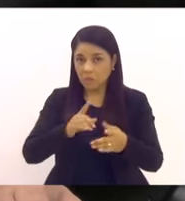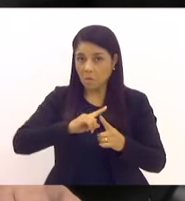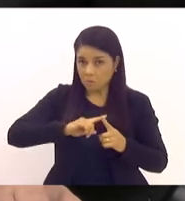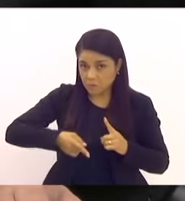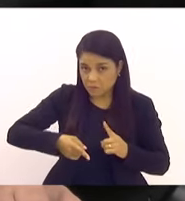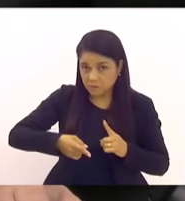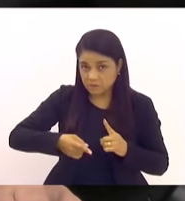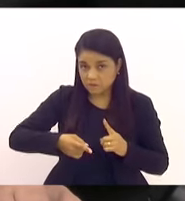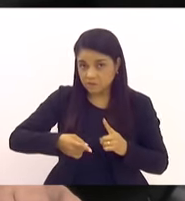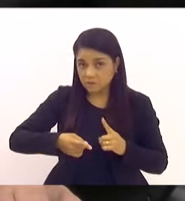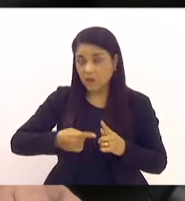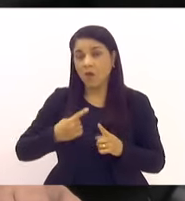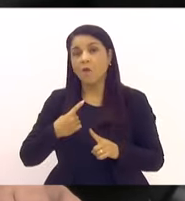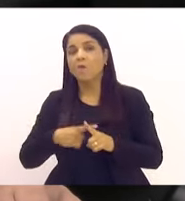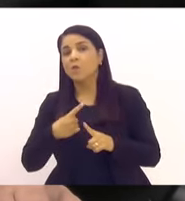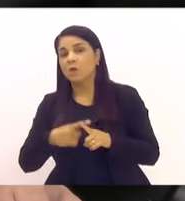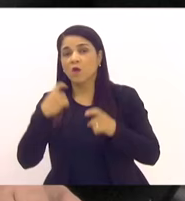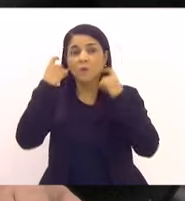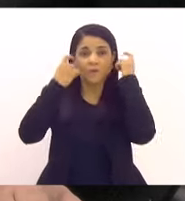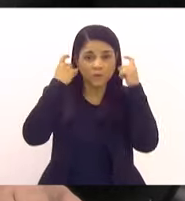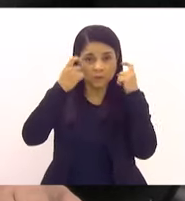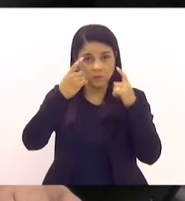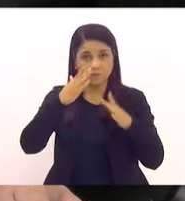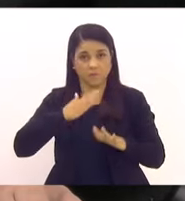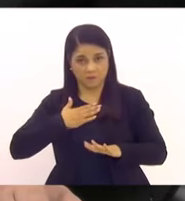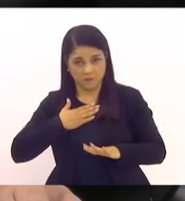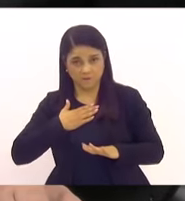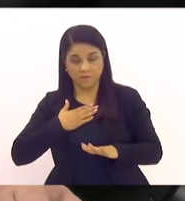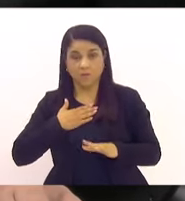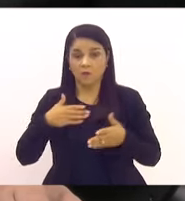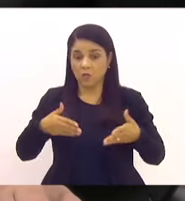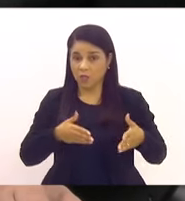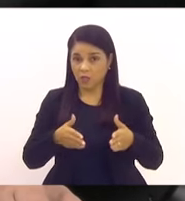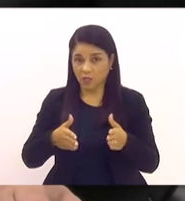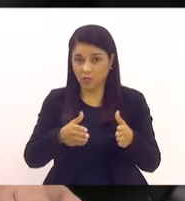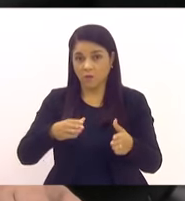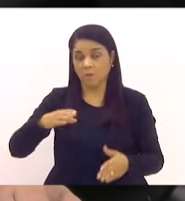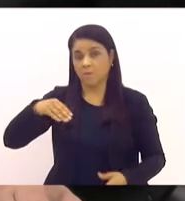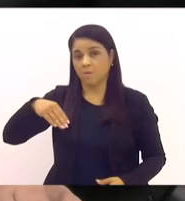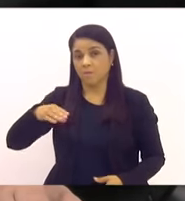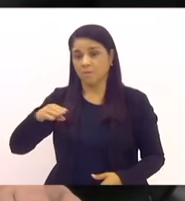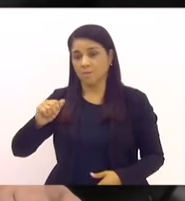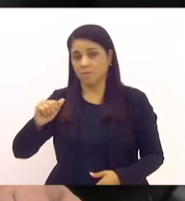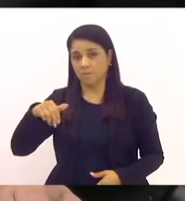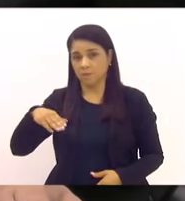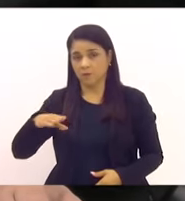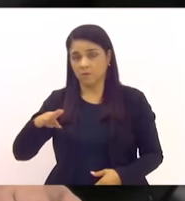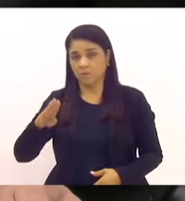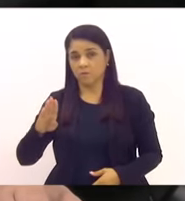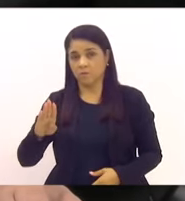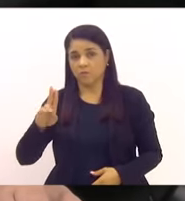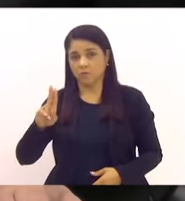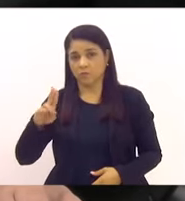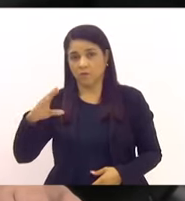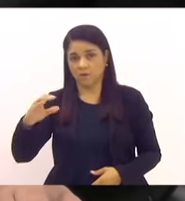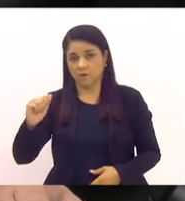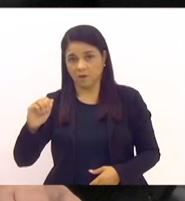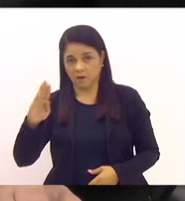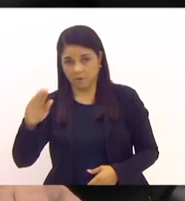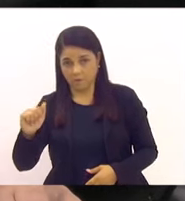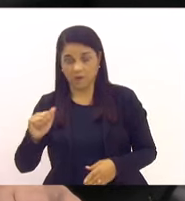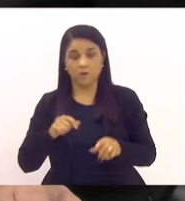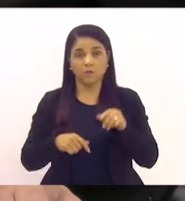proibidos. Por que a minha preocupação? Porque tanto o rio Mambucaba quanto o outro,